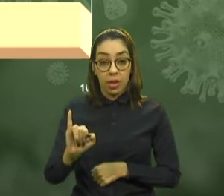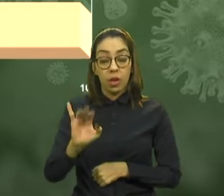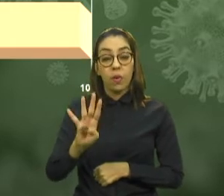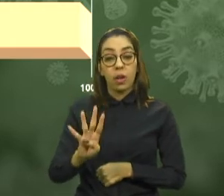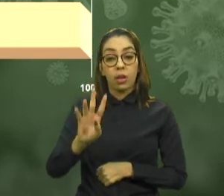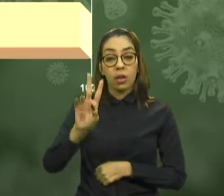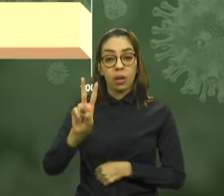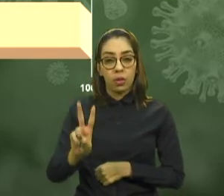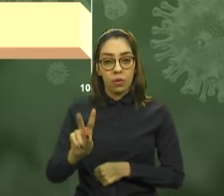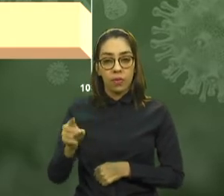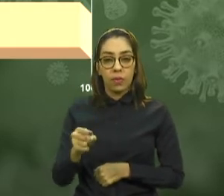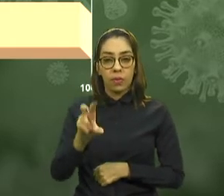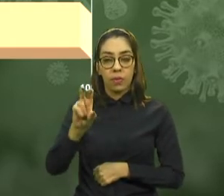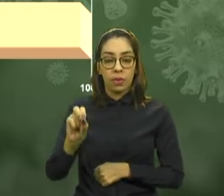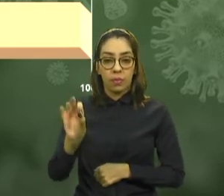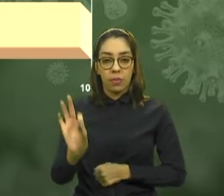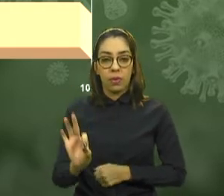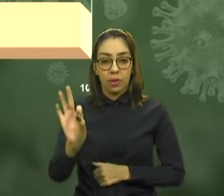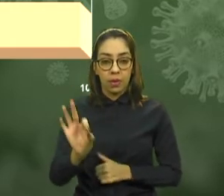nas enfermarias,